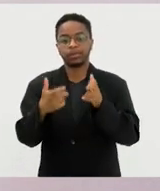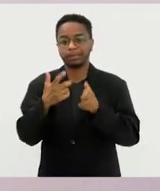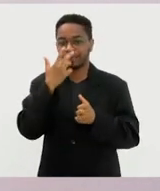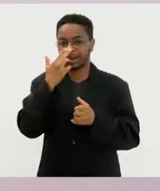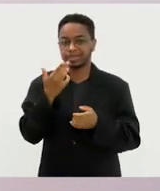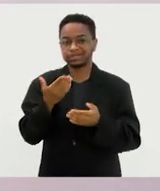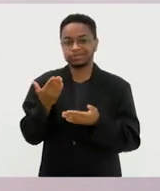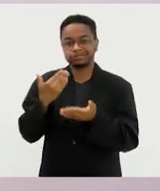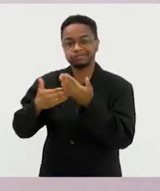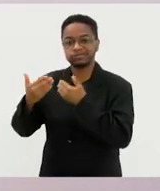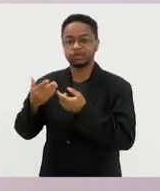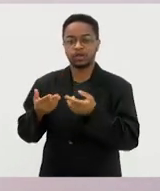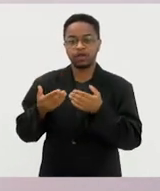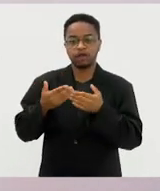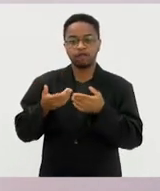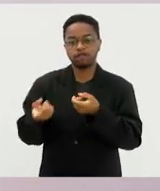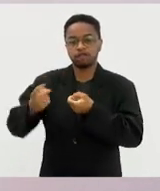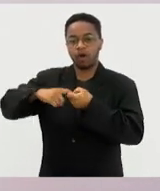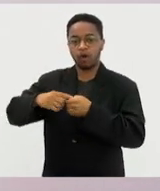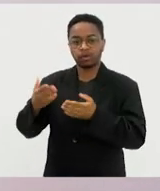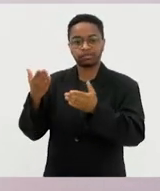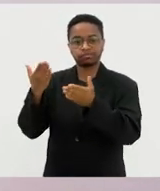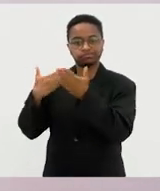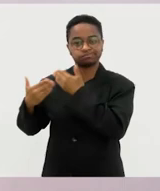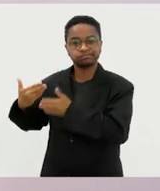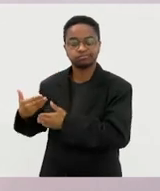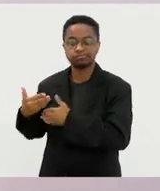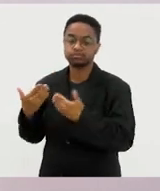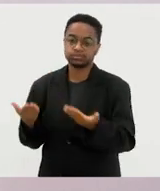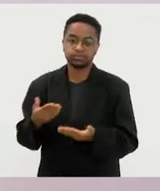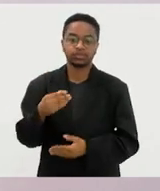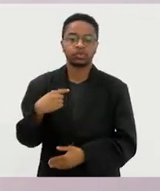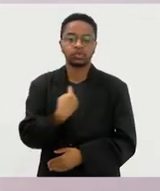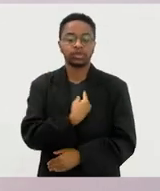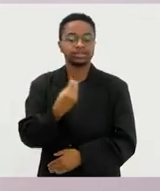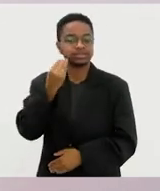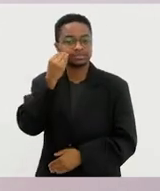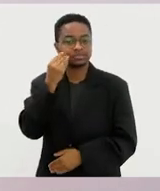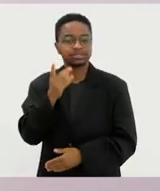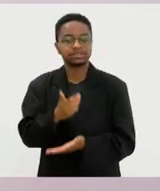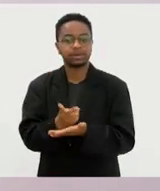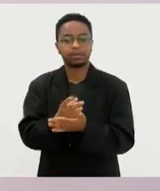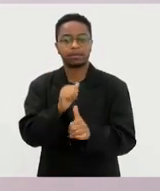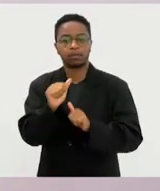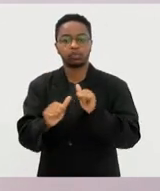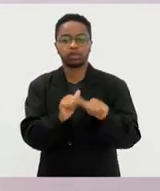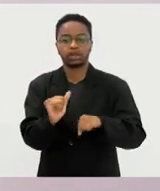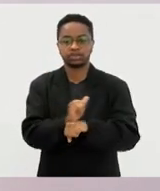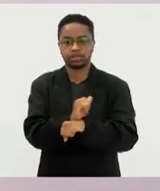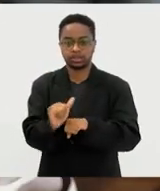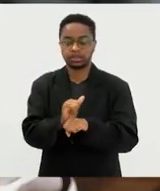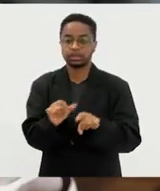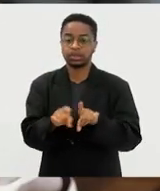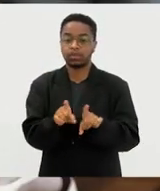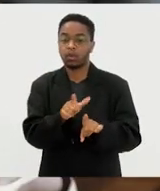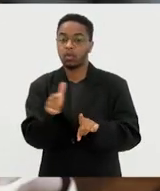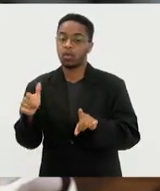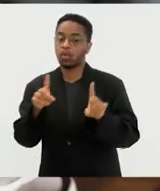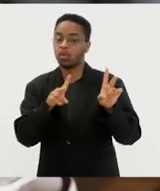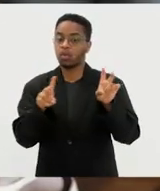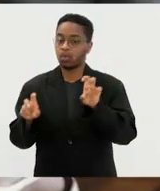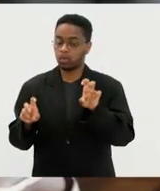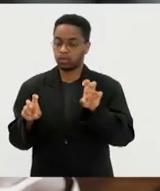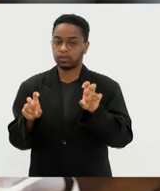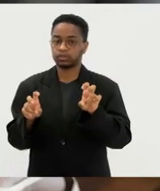nessa negociação. Então, vamos ter que mudar um pouco a estratégia para poder... E uma outra questão, né, deputado André